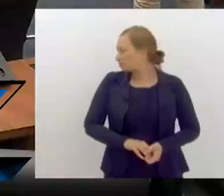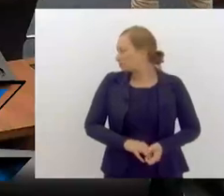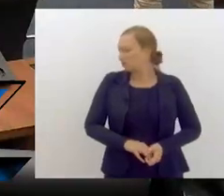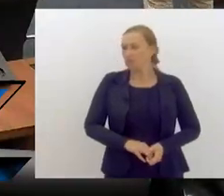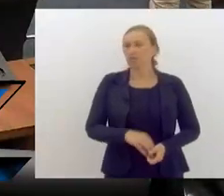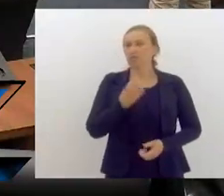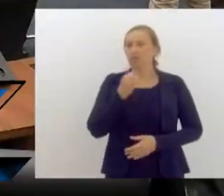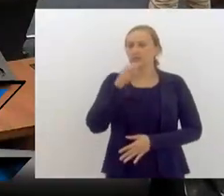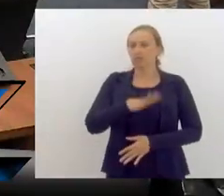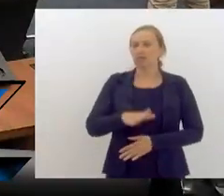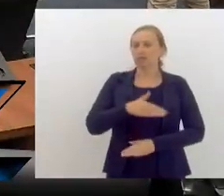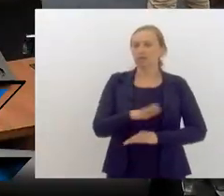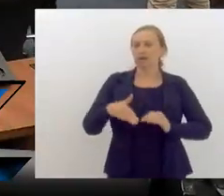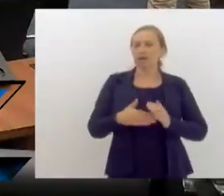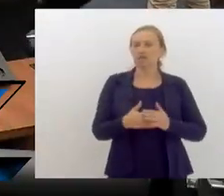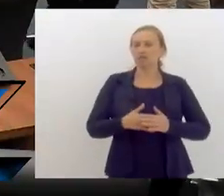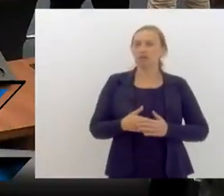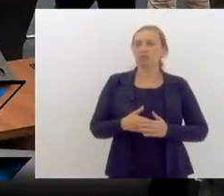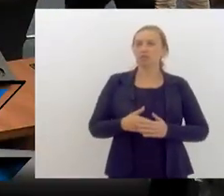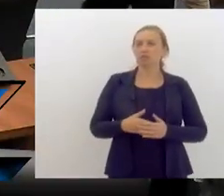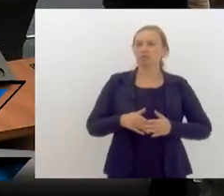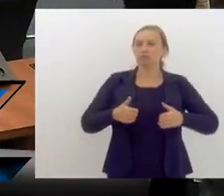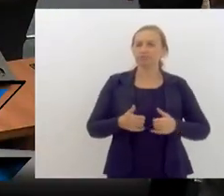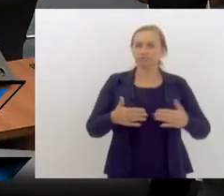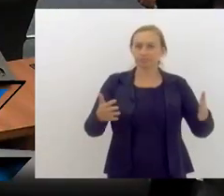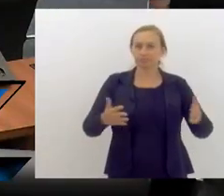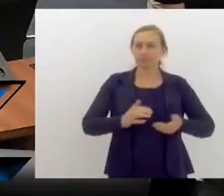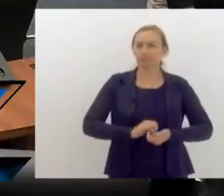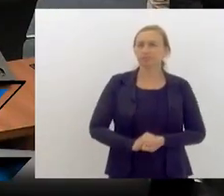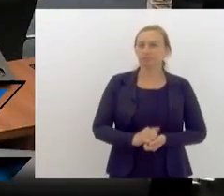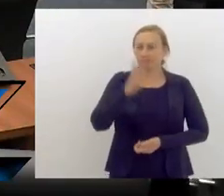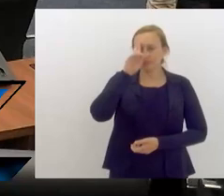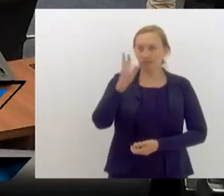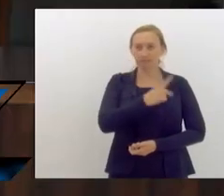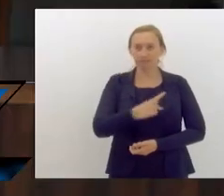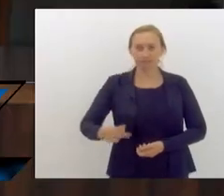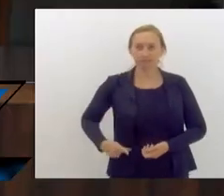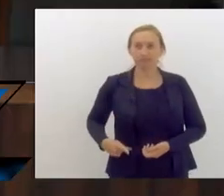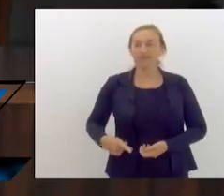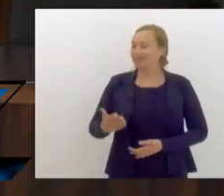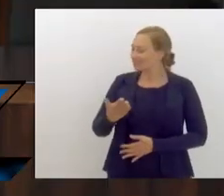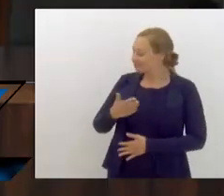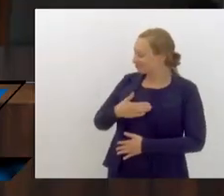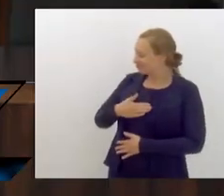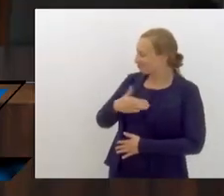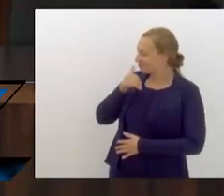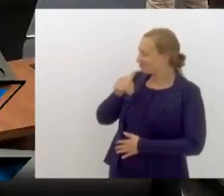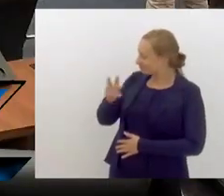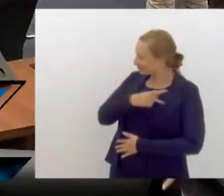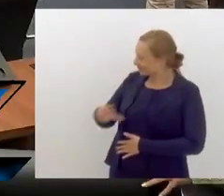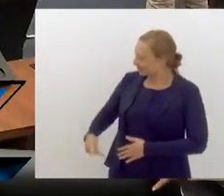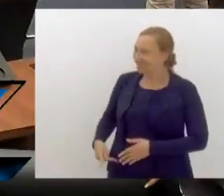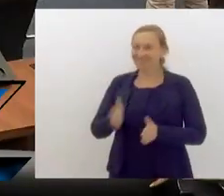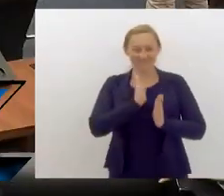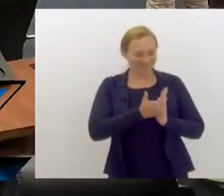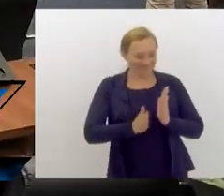Boa tarde a todos da reaberto sessão senhor presidente minha querida Presidente pela